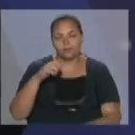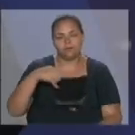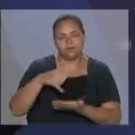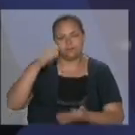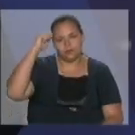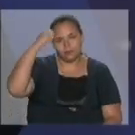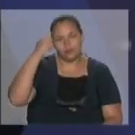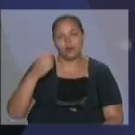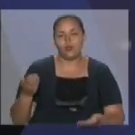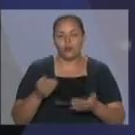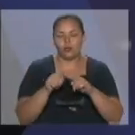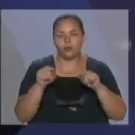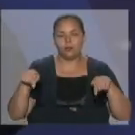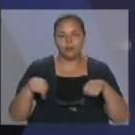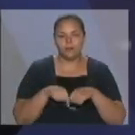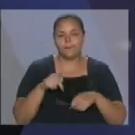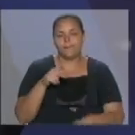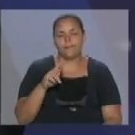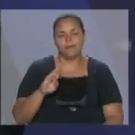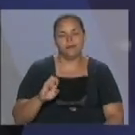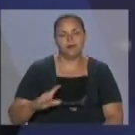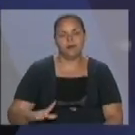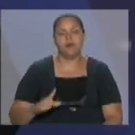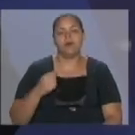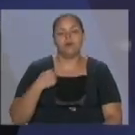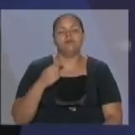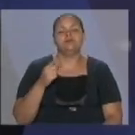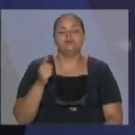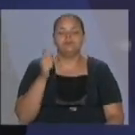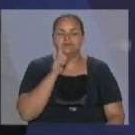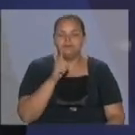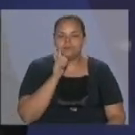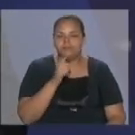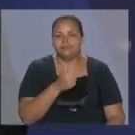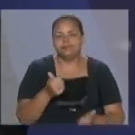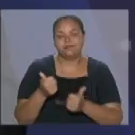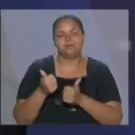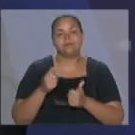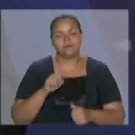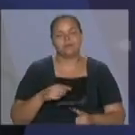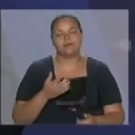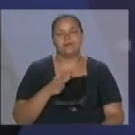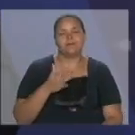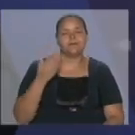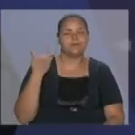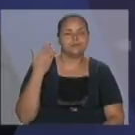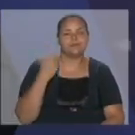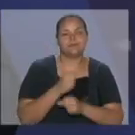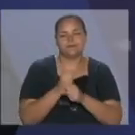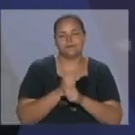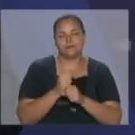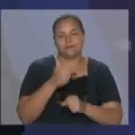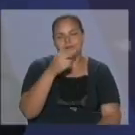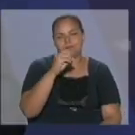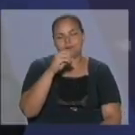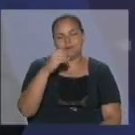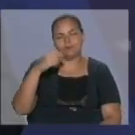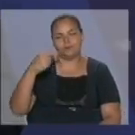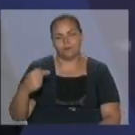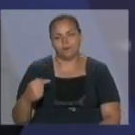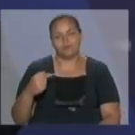os campos do pré-sal são de alta produtividade. Para você ter uma ideia, foi estimado lá em 2007,